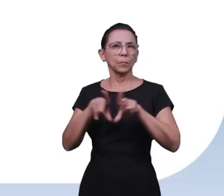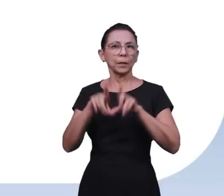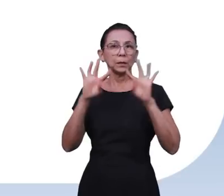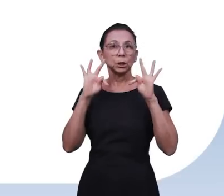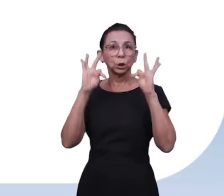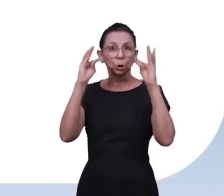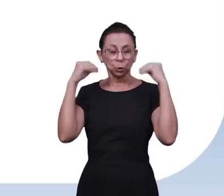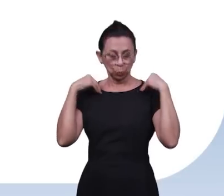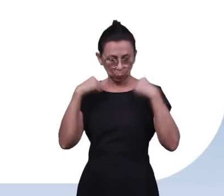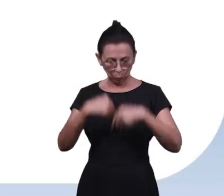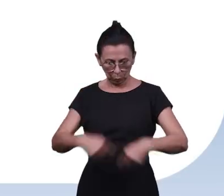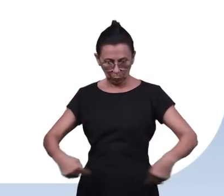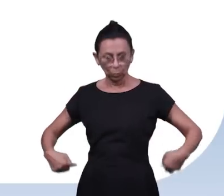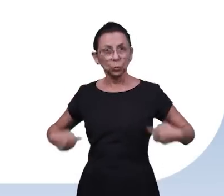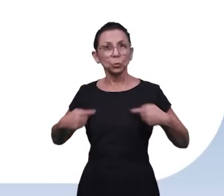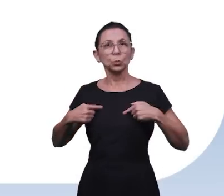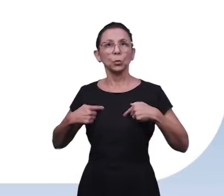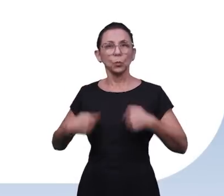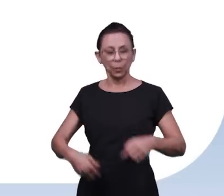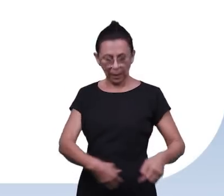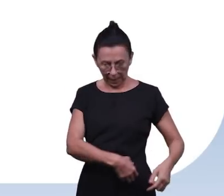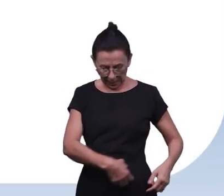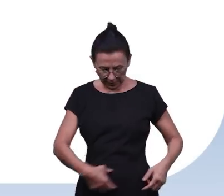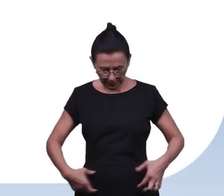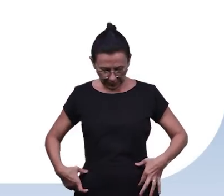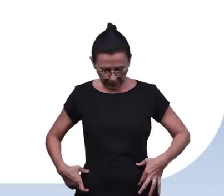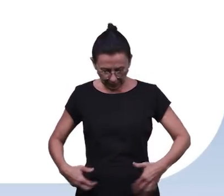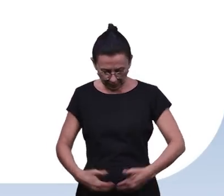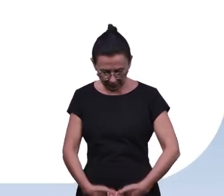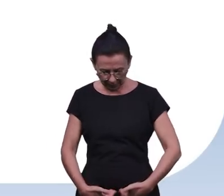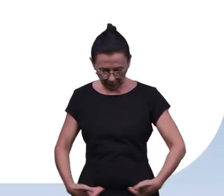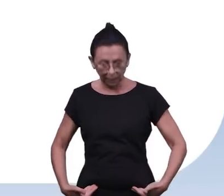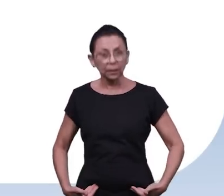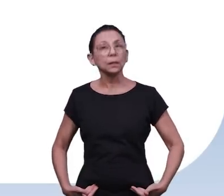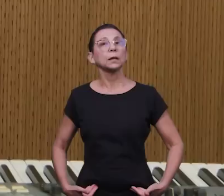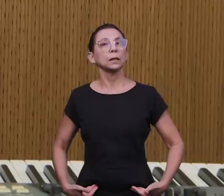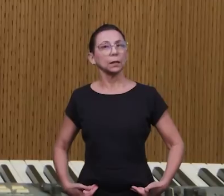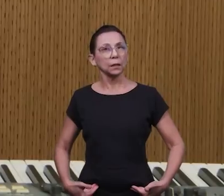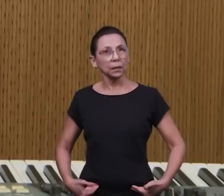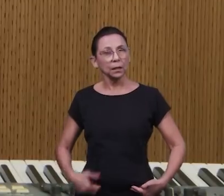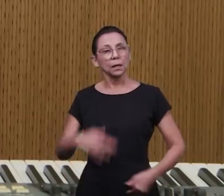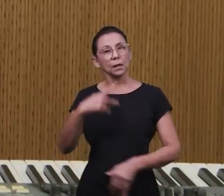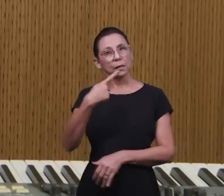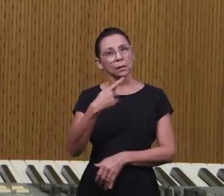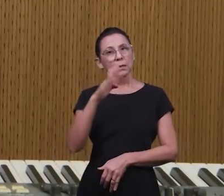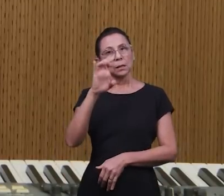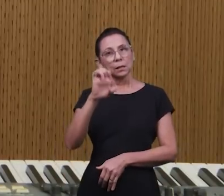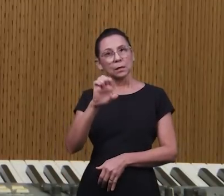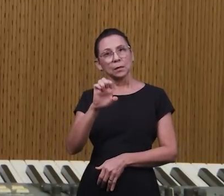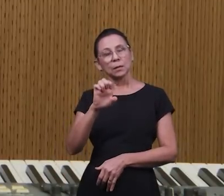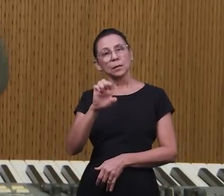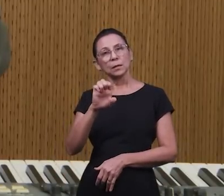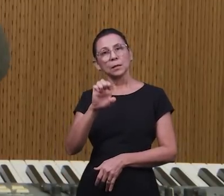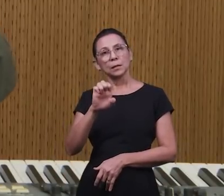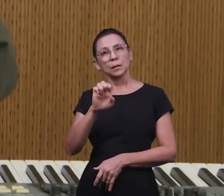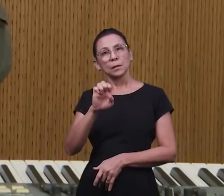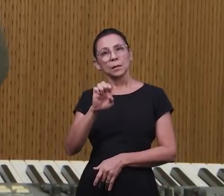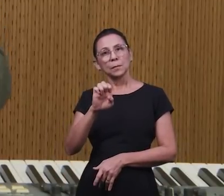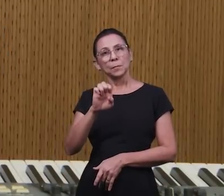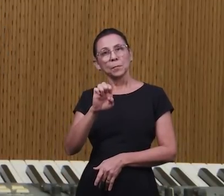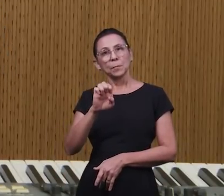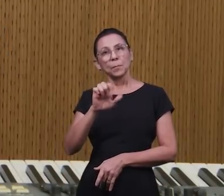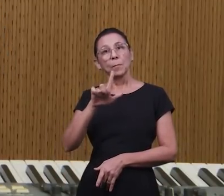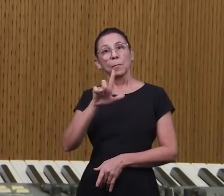também pélvica, abaixo do abdômen, é suporte para o ar que